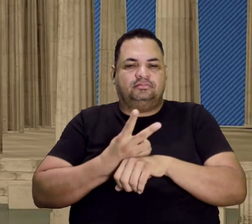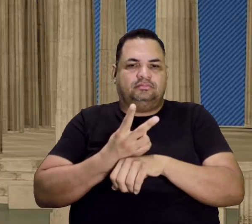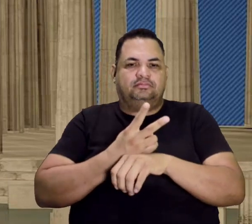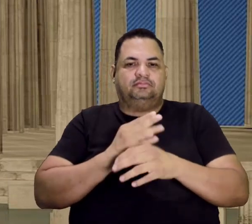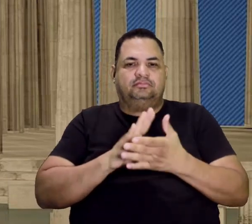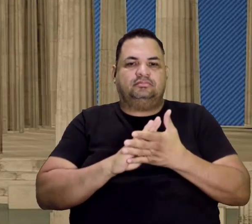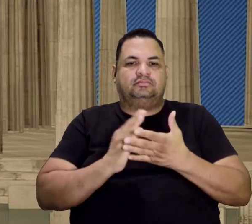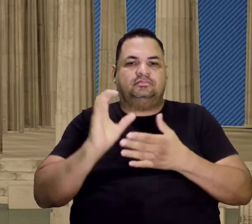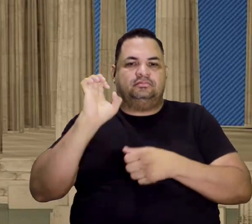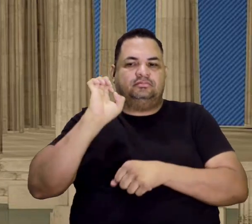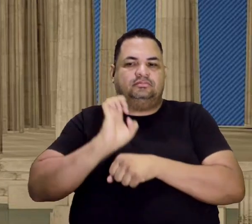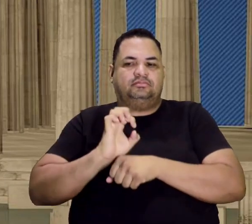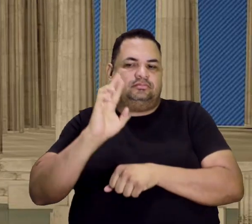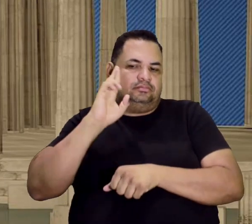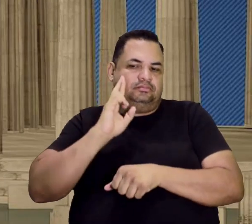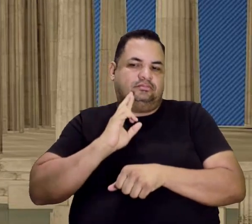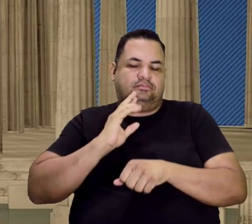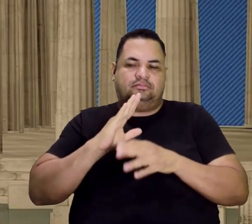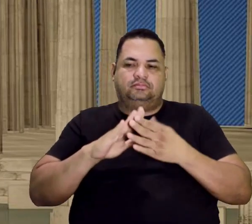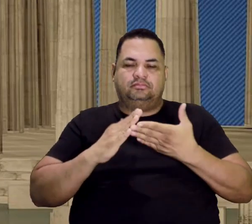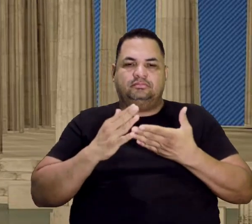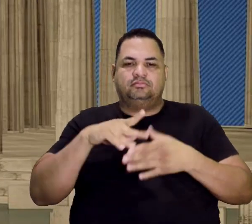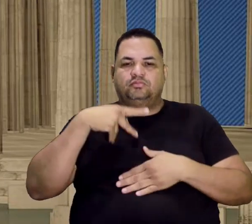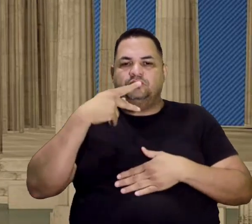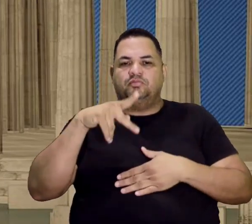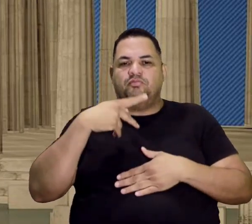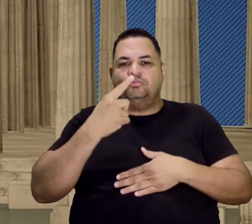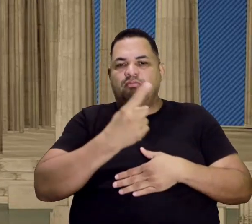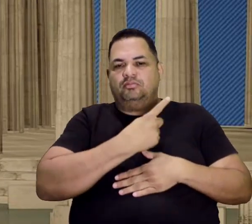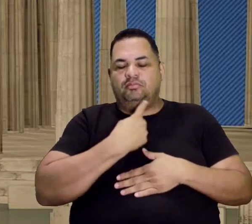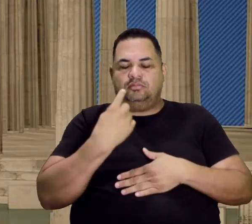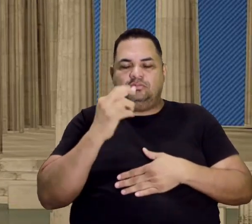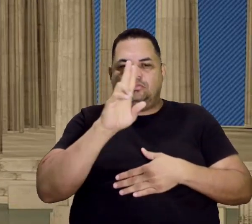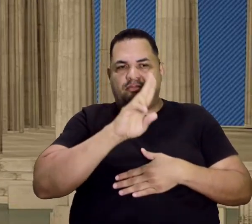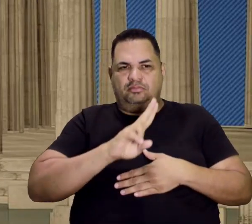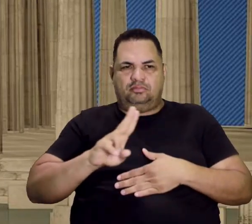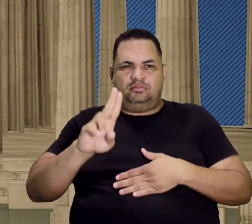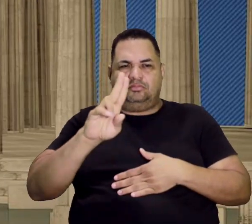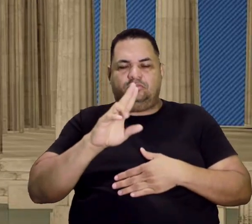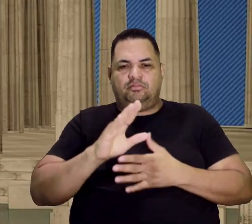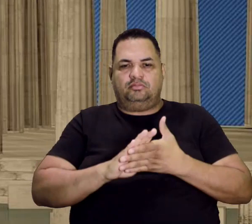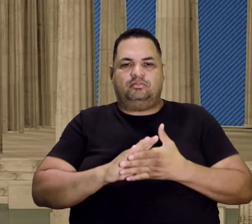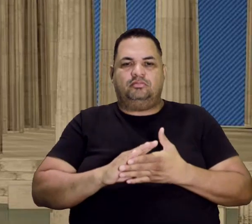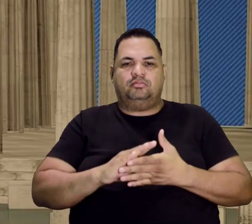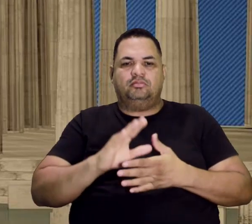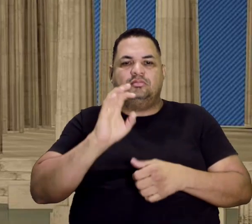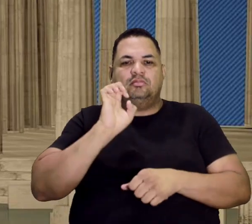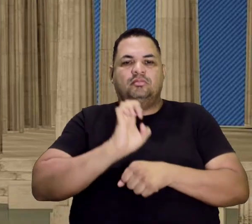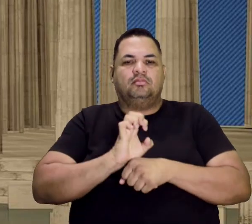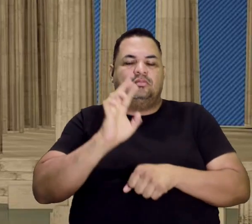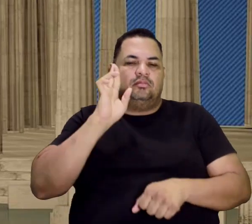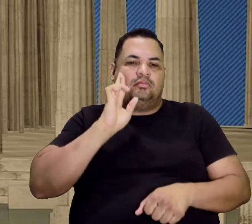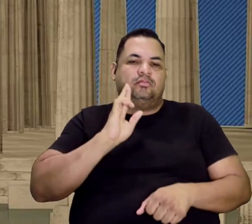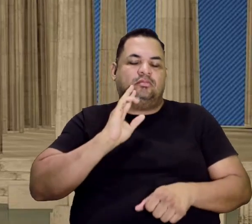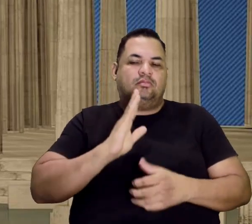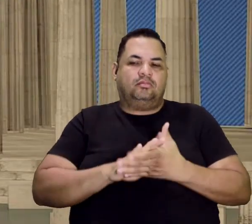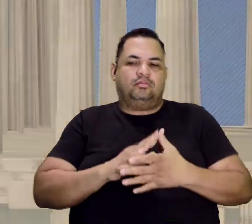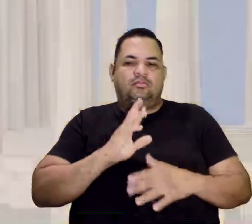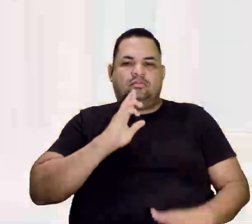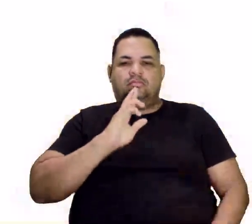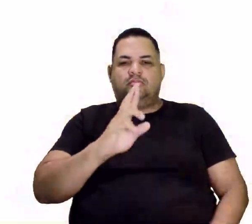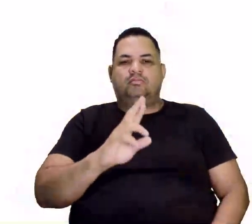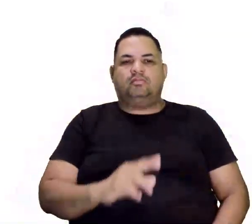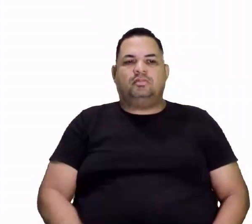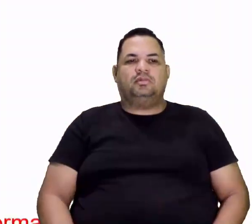colocar do estado, né? Algumas pronúncias que nós utilizamos aqui no nosso estado de Rondônia. Vamos lá para a